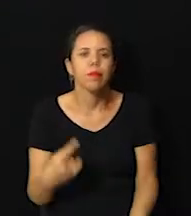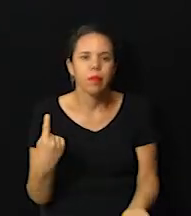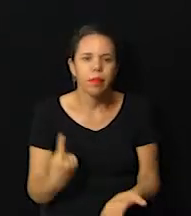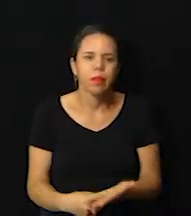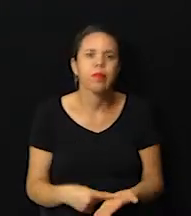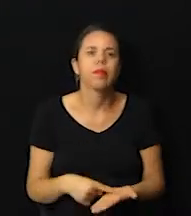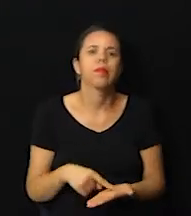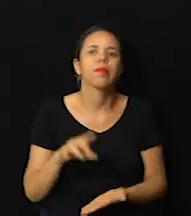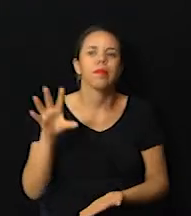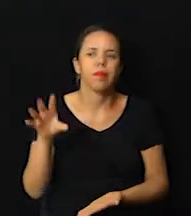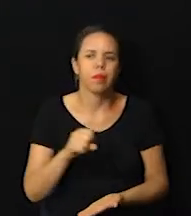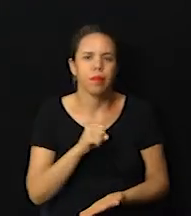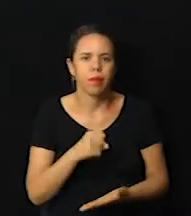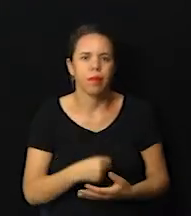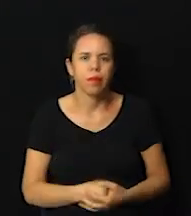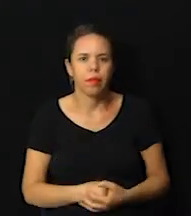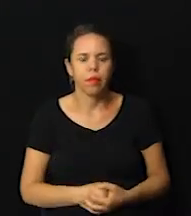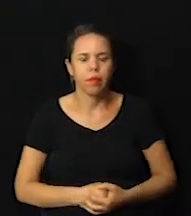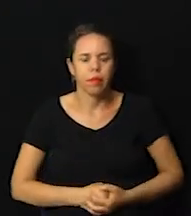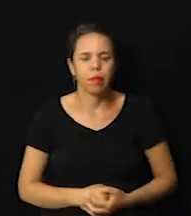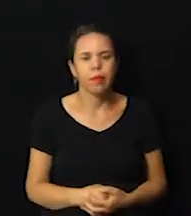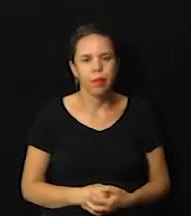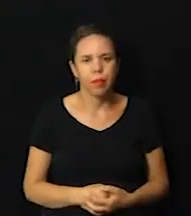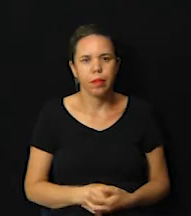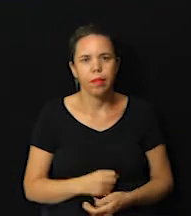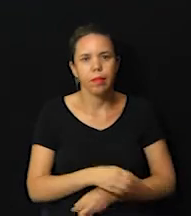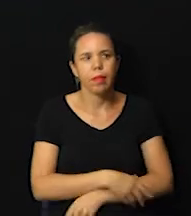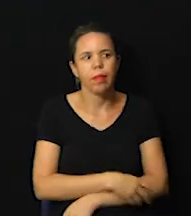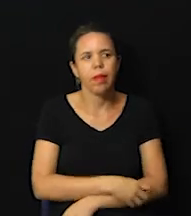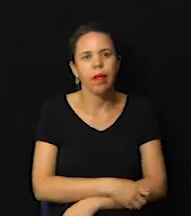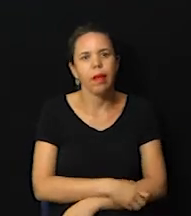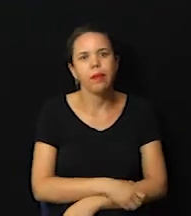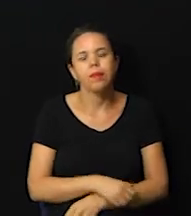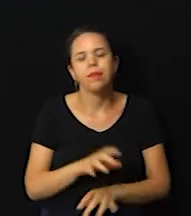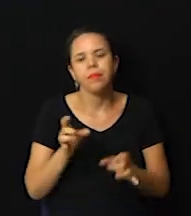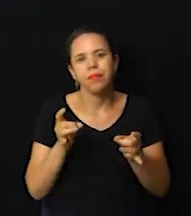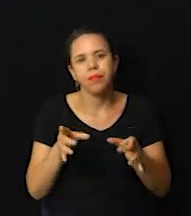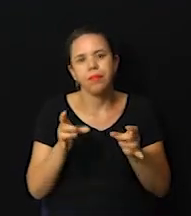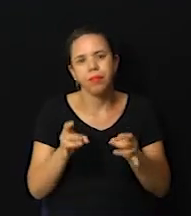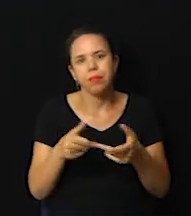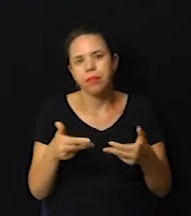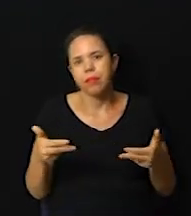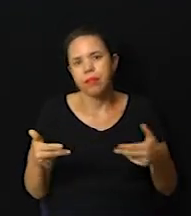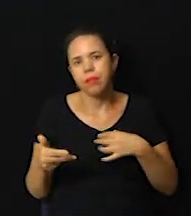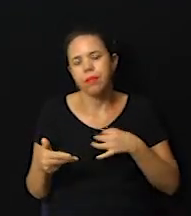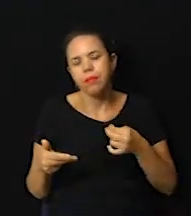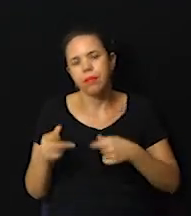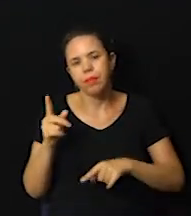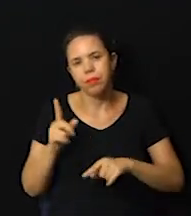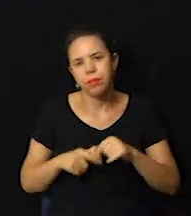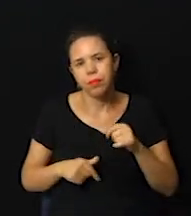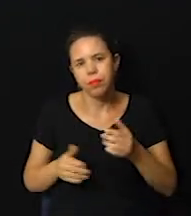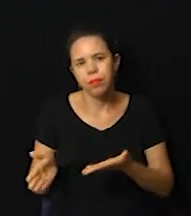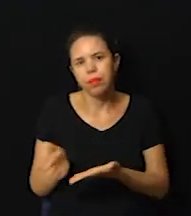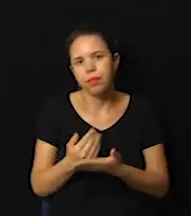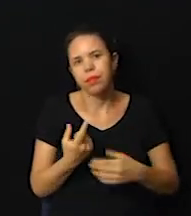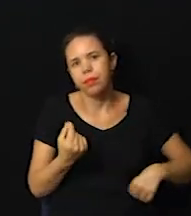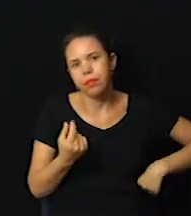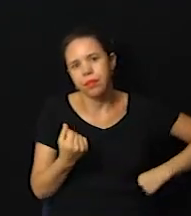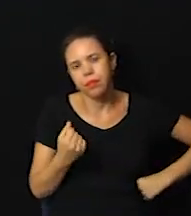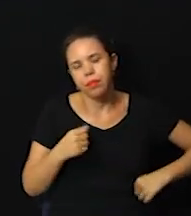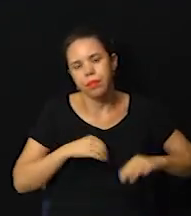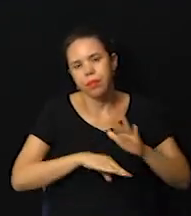local retirar as doações. E aí, a gente, com essas doações, a gente faz bazares para arrecadar fundos para